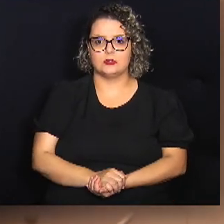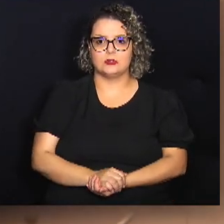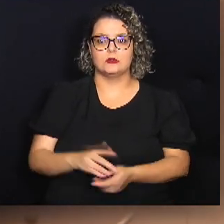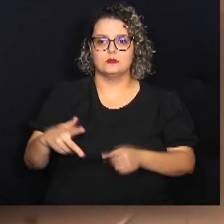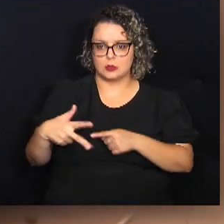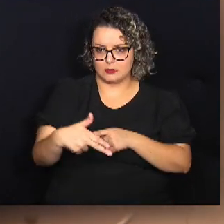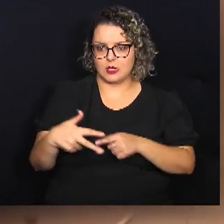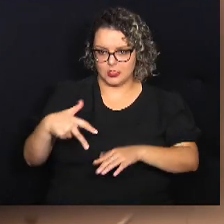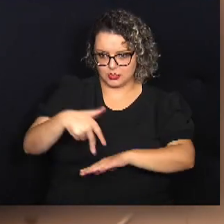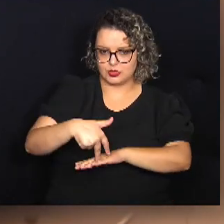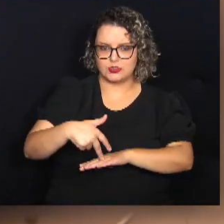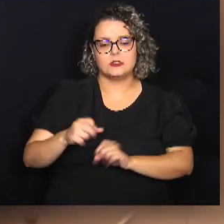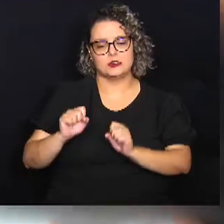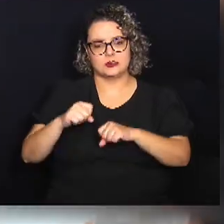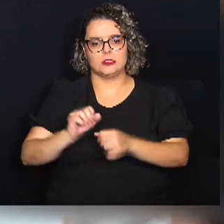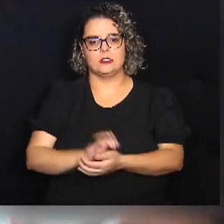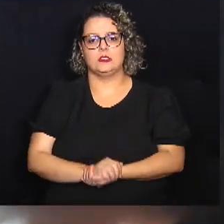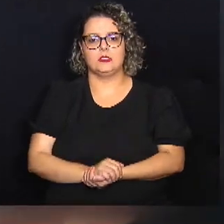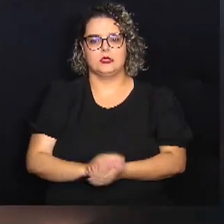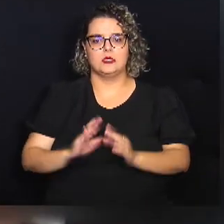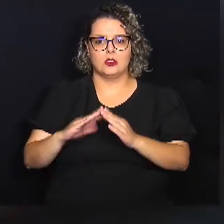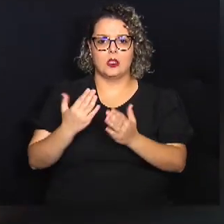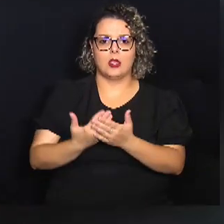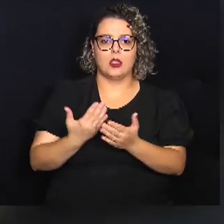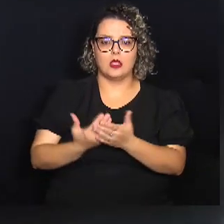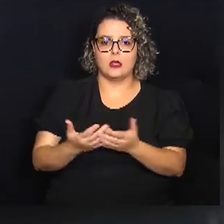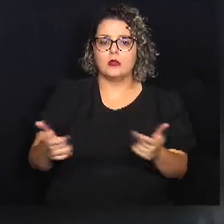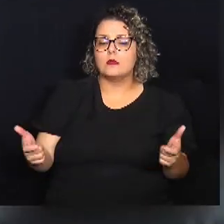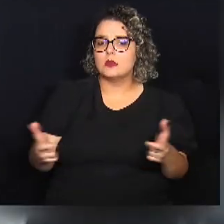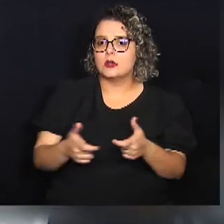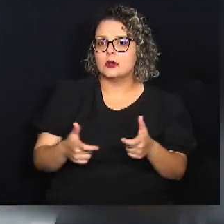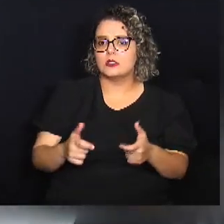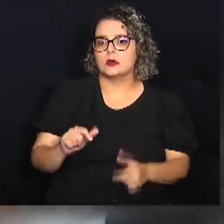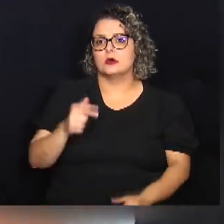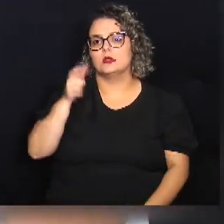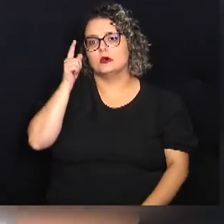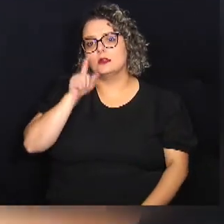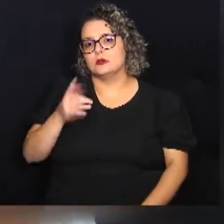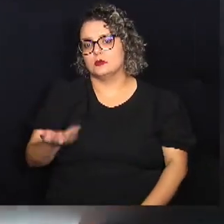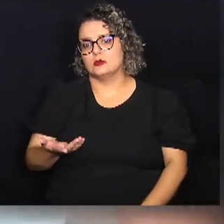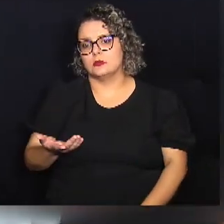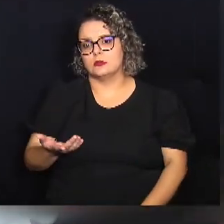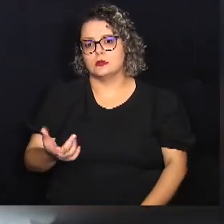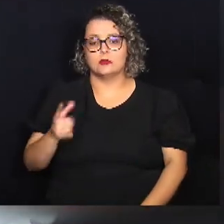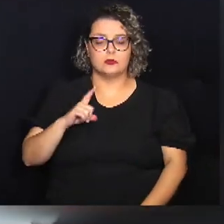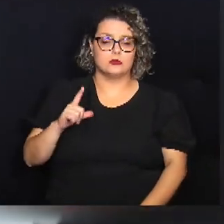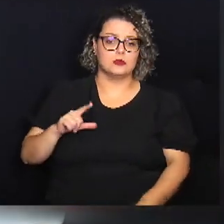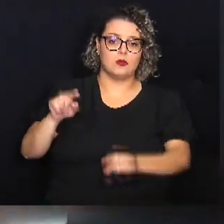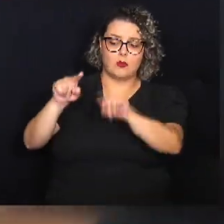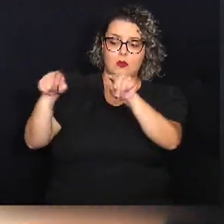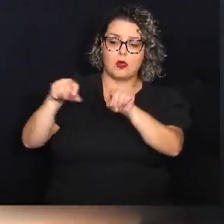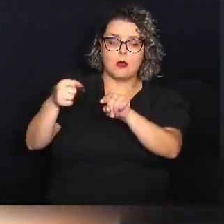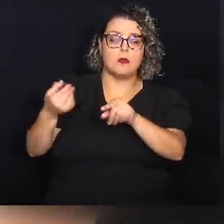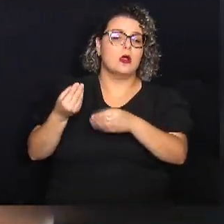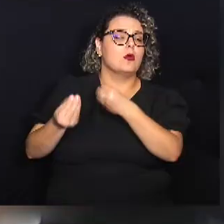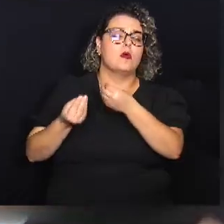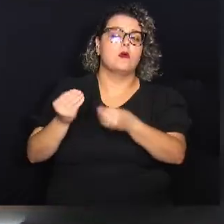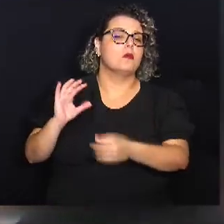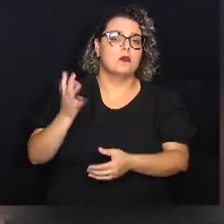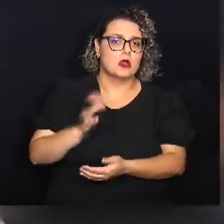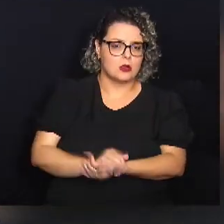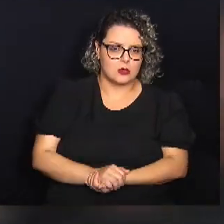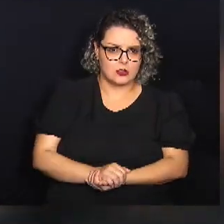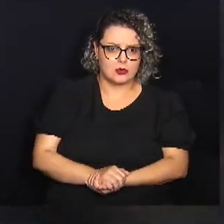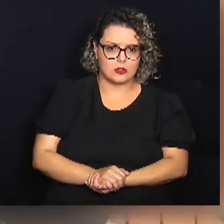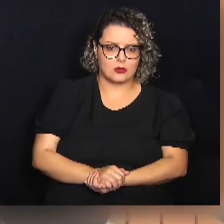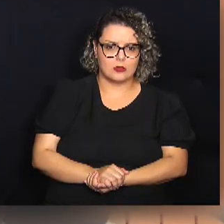parte? Concedido. E para as escolas que são pequenas, que não conseguem ter o armário, como que vai funcionar? Não consegue